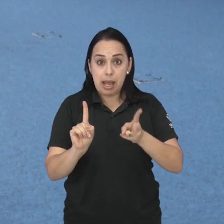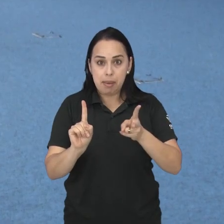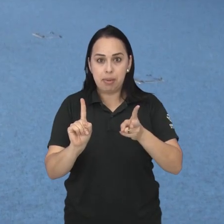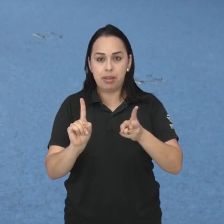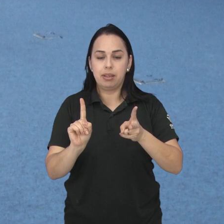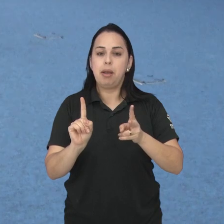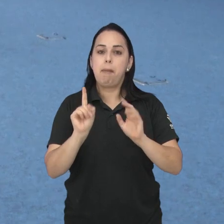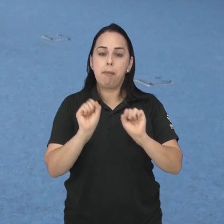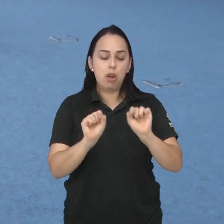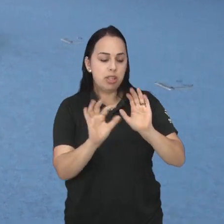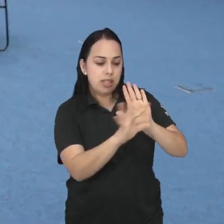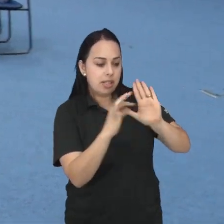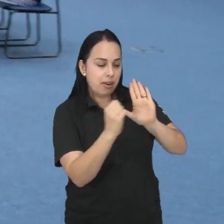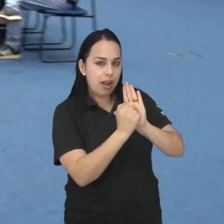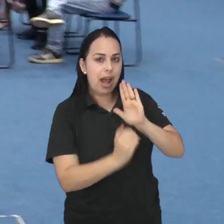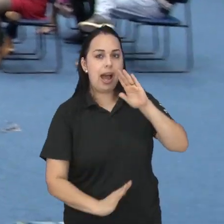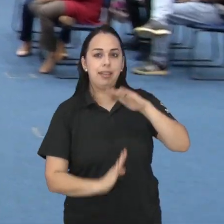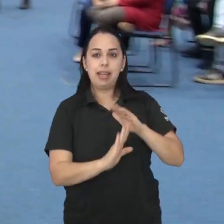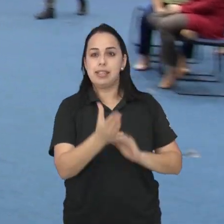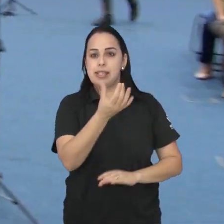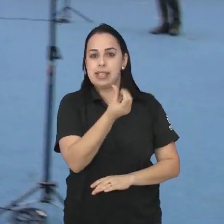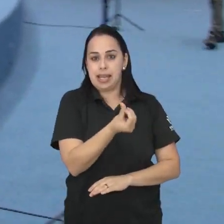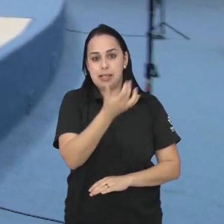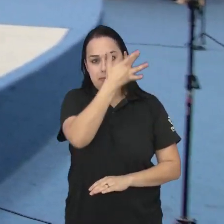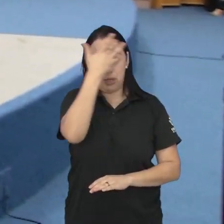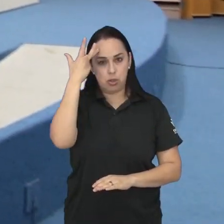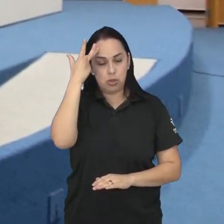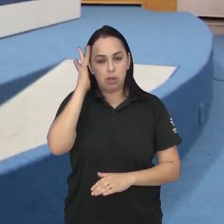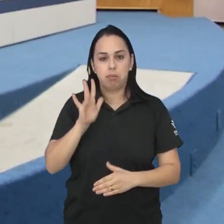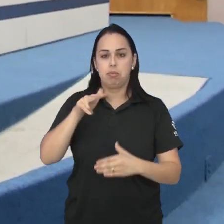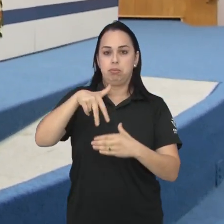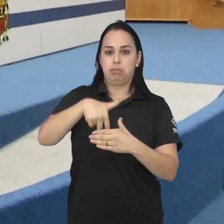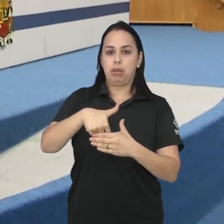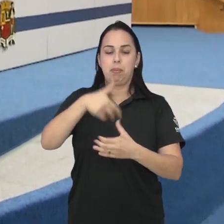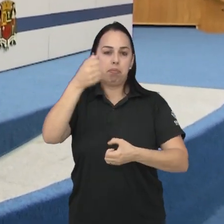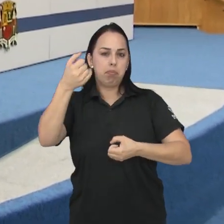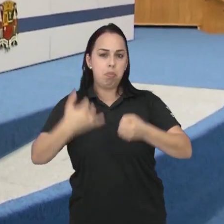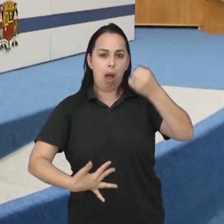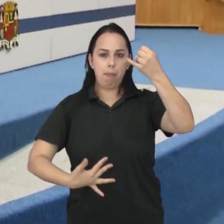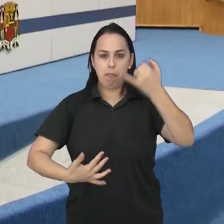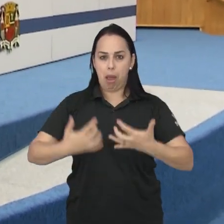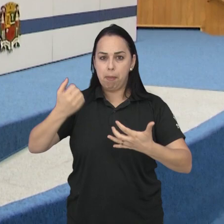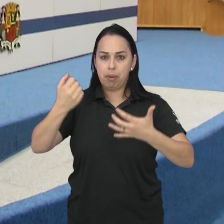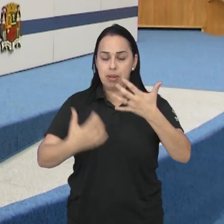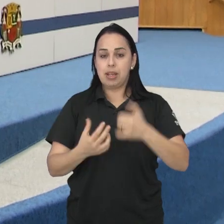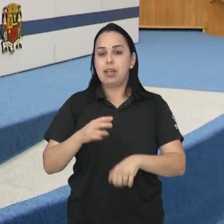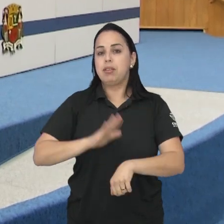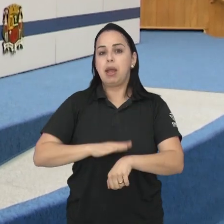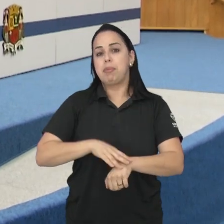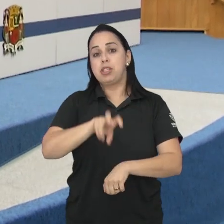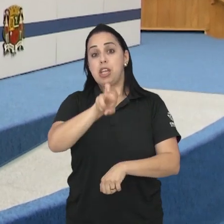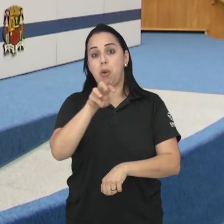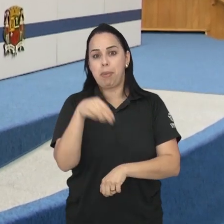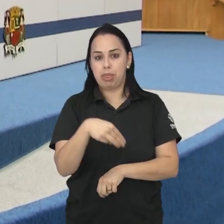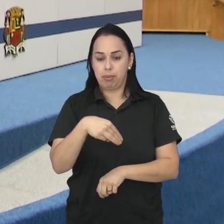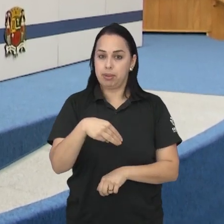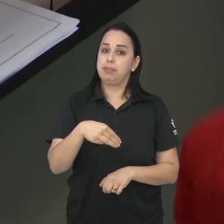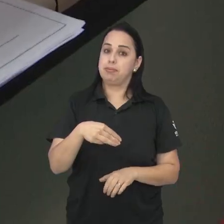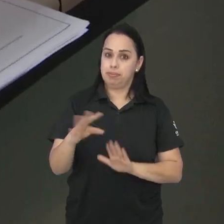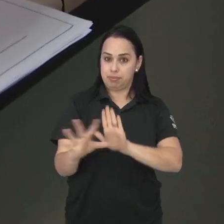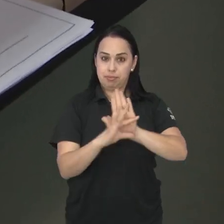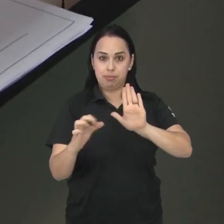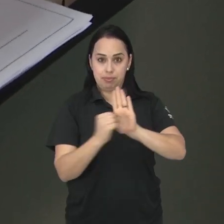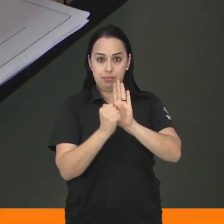para cada sessão podem se inscrever 6 oradores, que irão utilizar a tribuna do plenário por 5